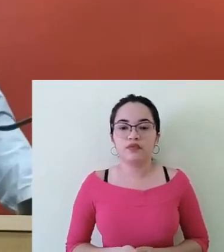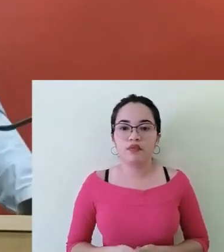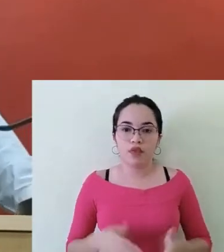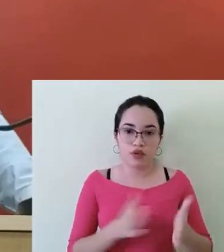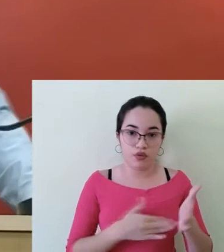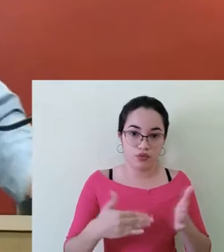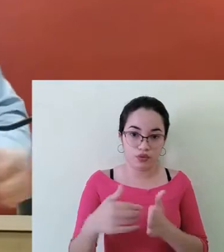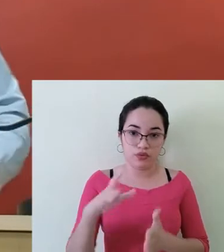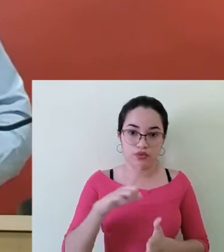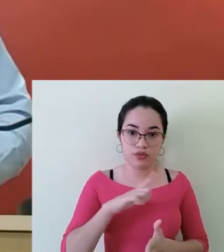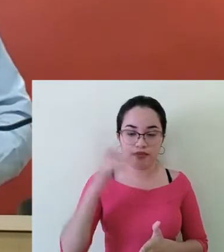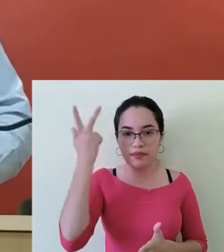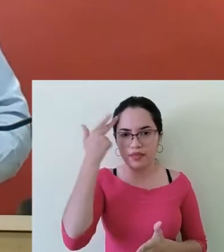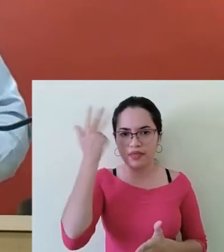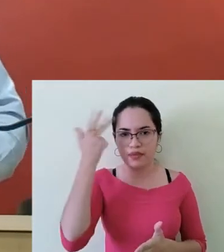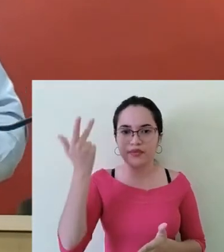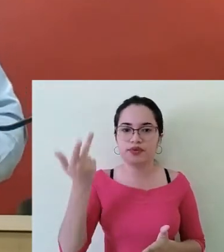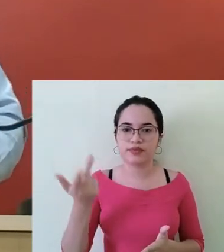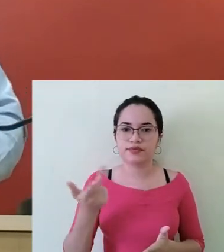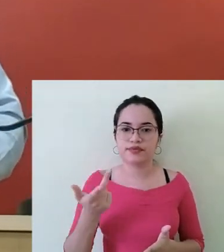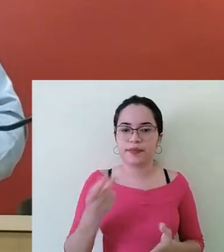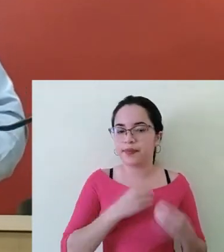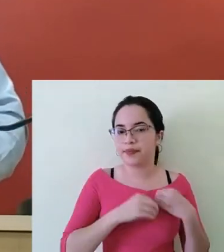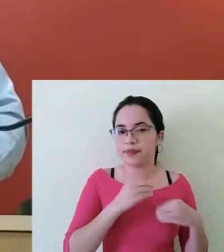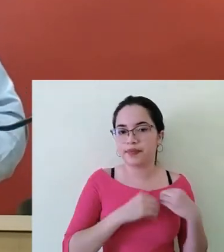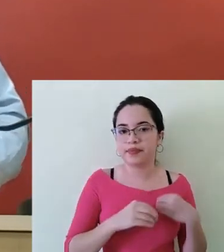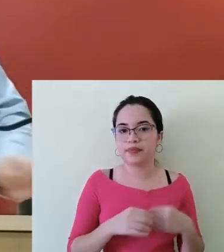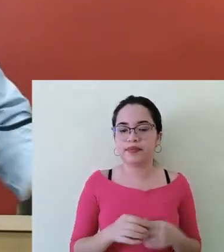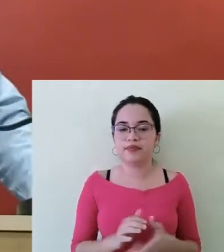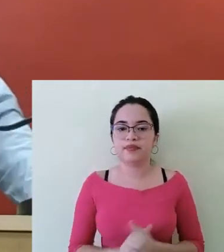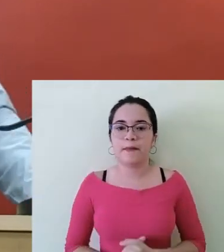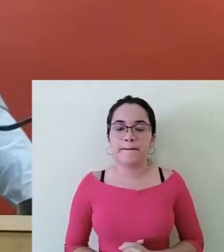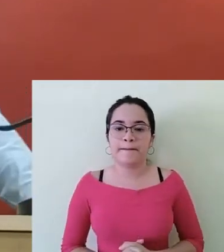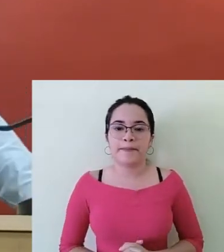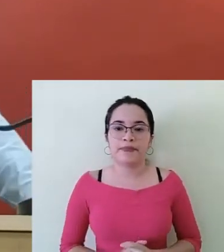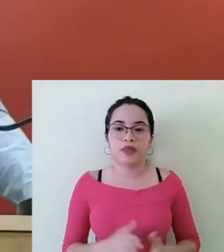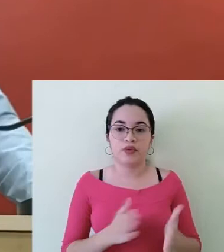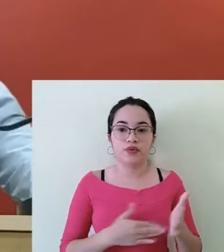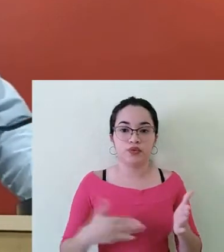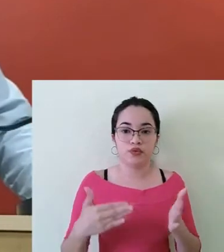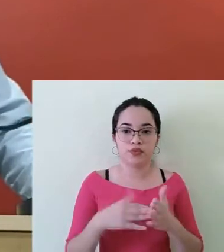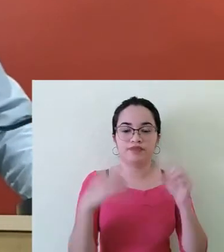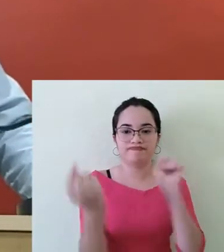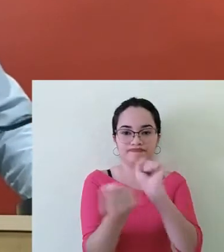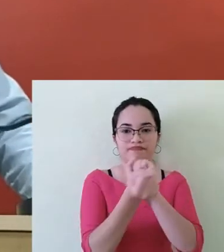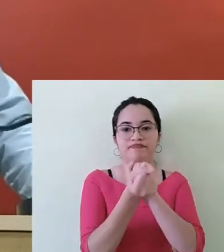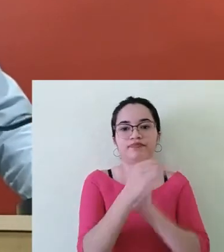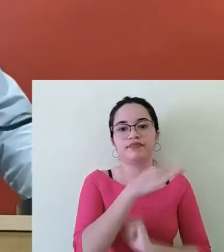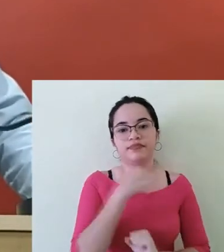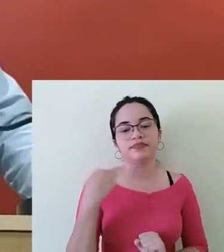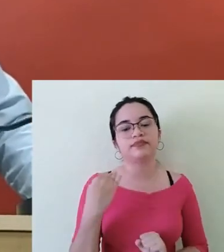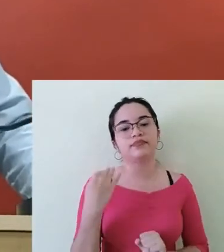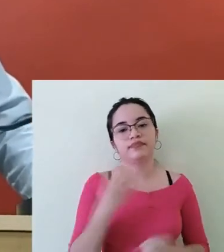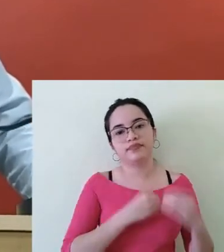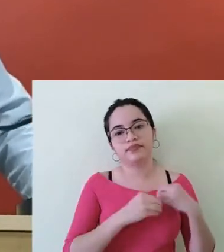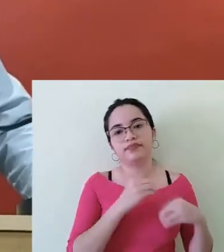Todos têm uma natureza corrompida e enganadora. Todos estão escravizados e